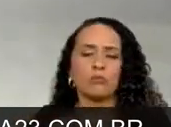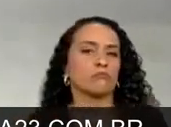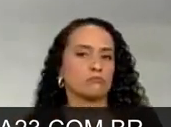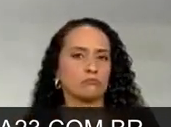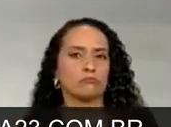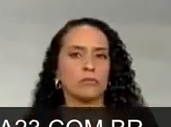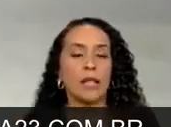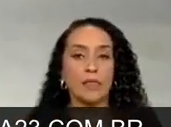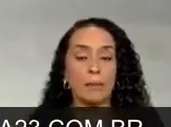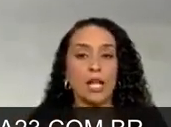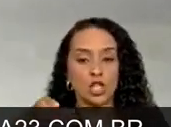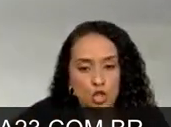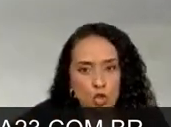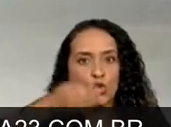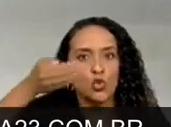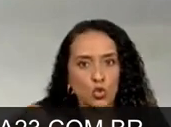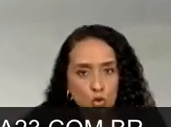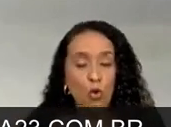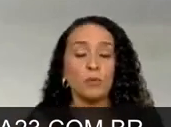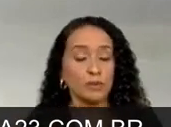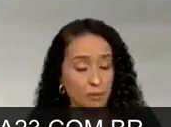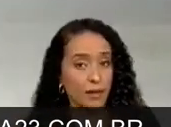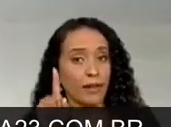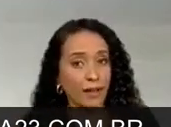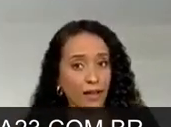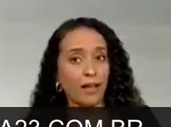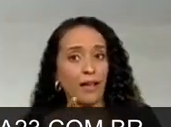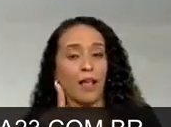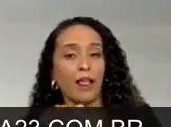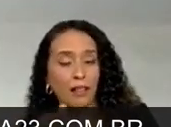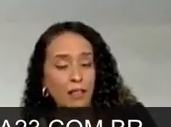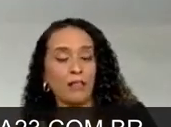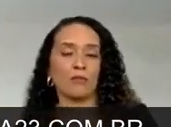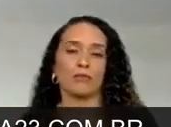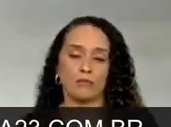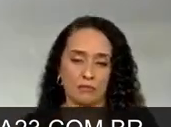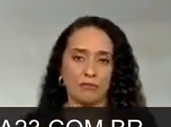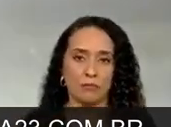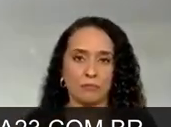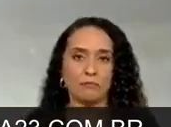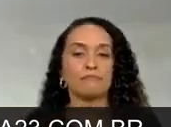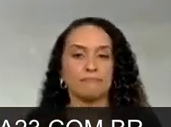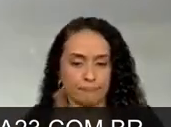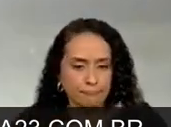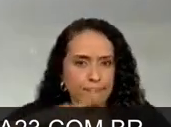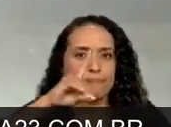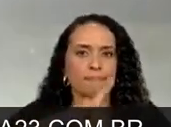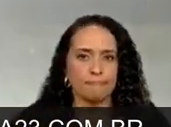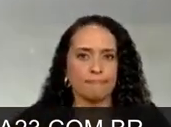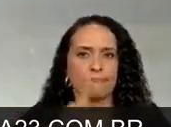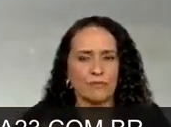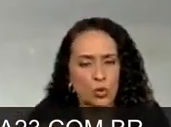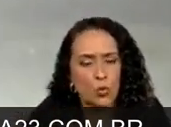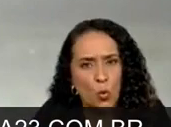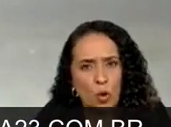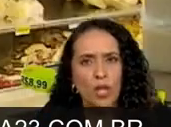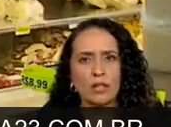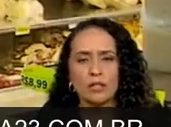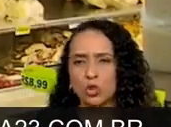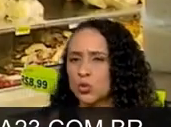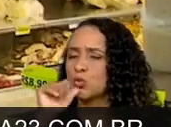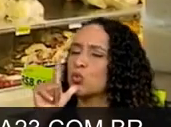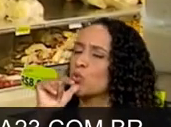e a sopa também conta. O líquido da própria sopa também conta. Dengue é uma doença que se trata com